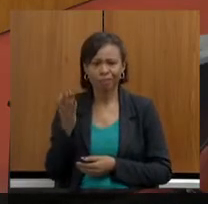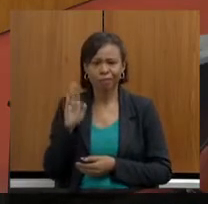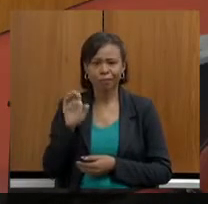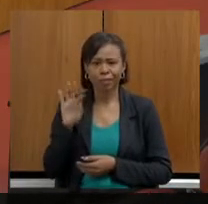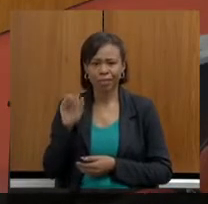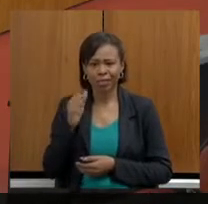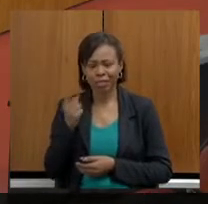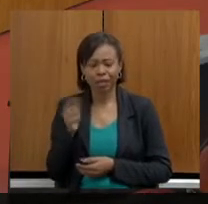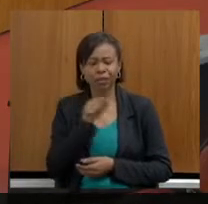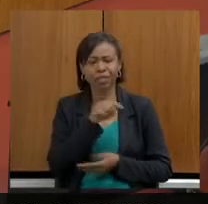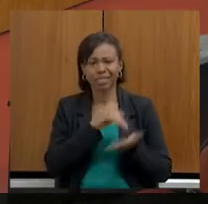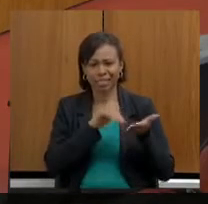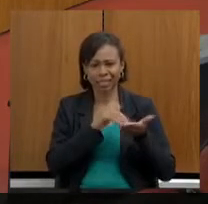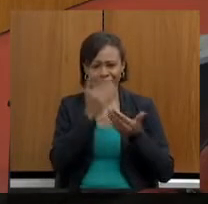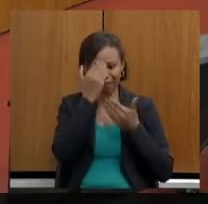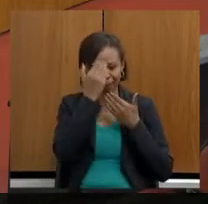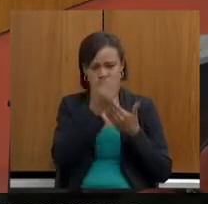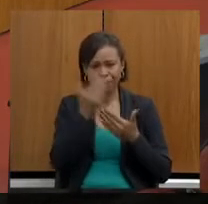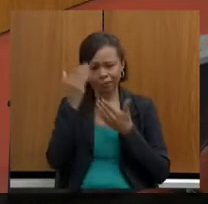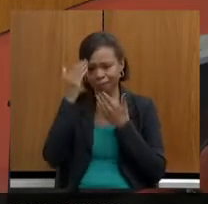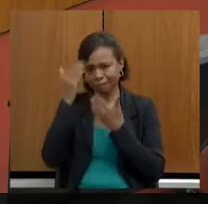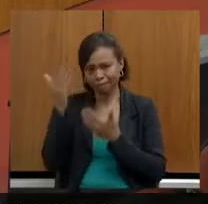Obrigado secretária